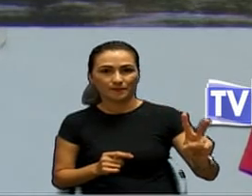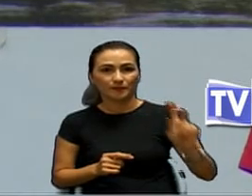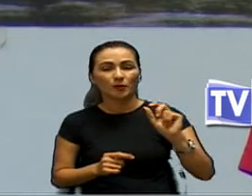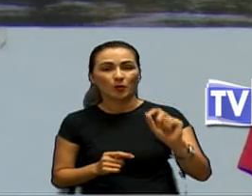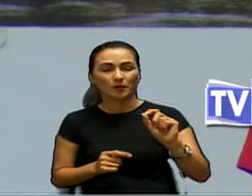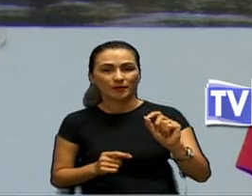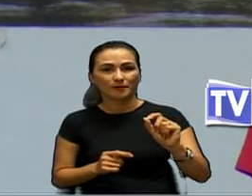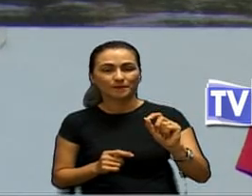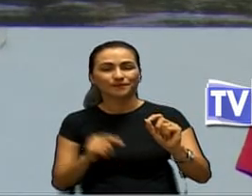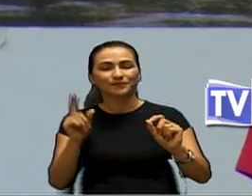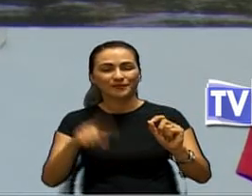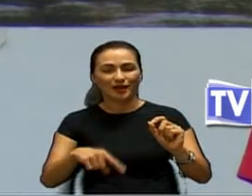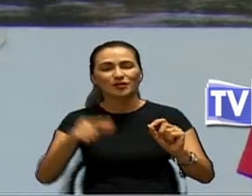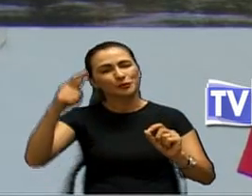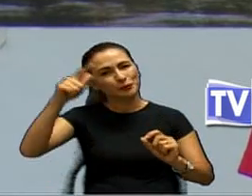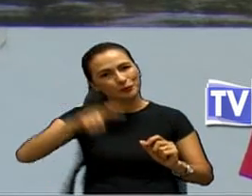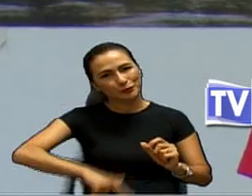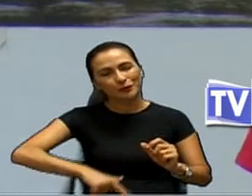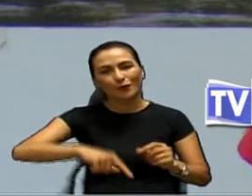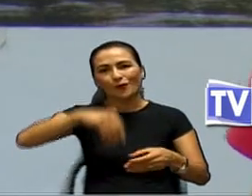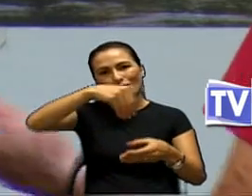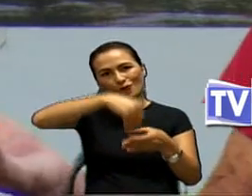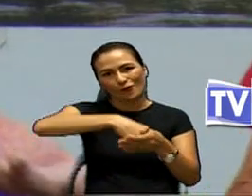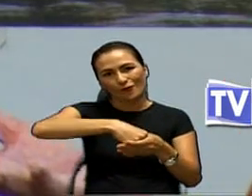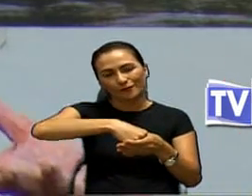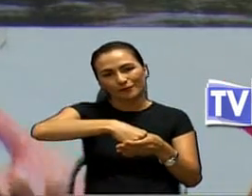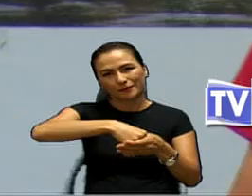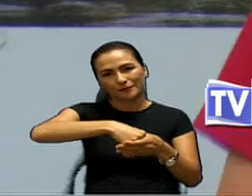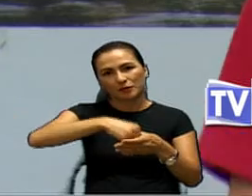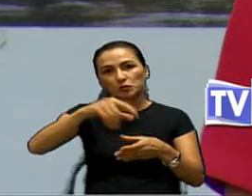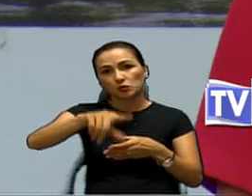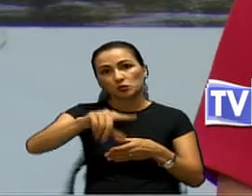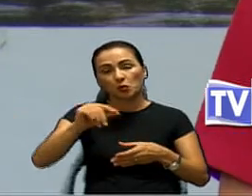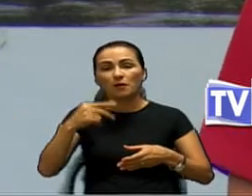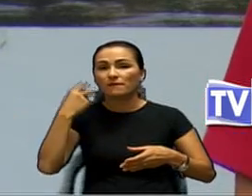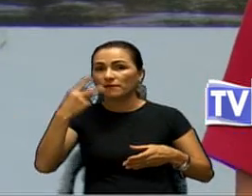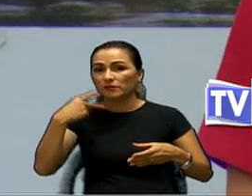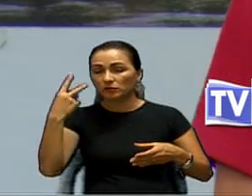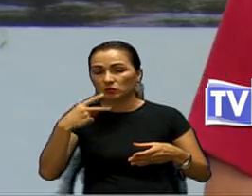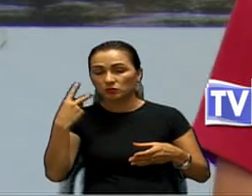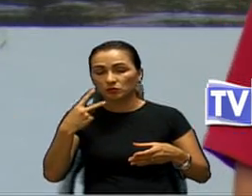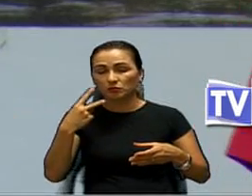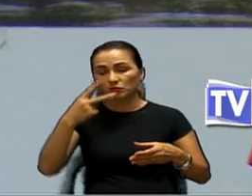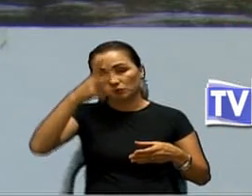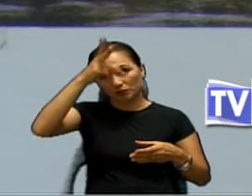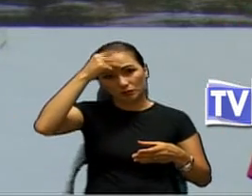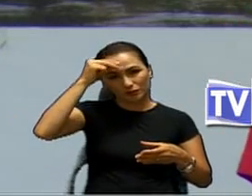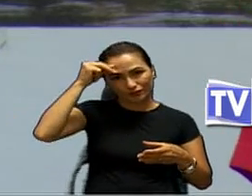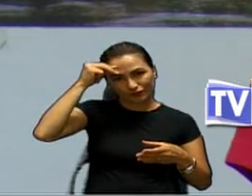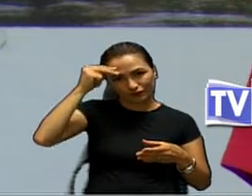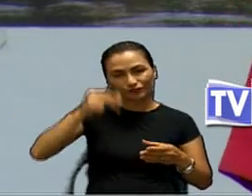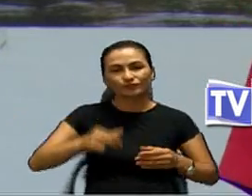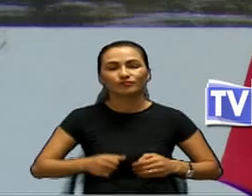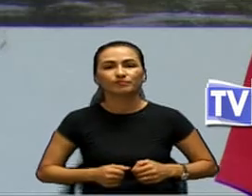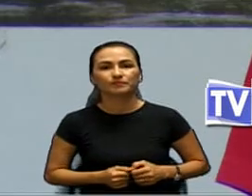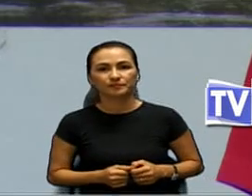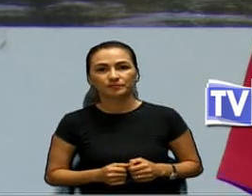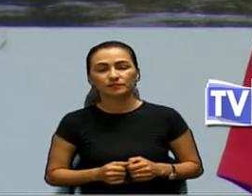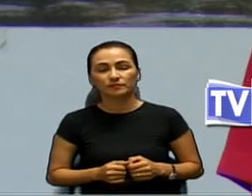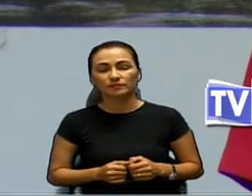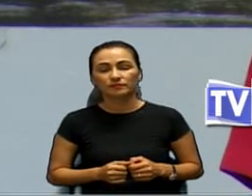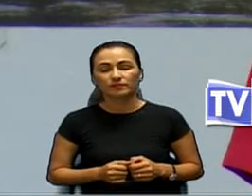prefeito, vereador e vereadora. E o senhor professor, que se chama